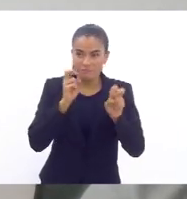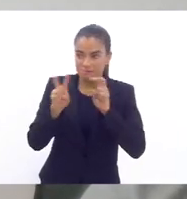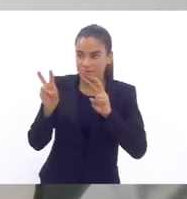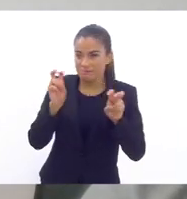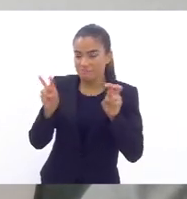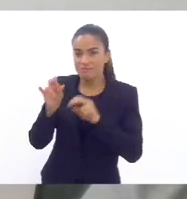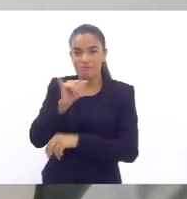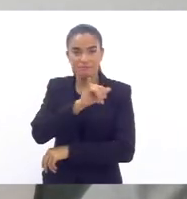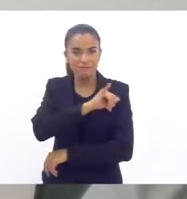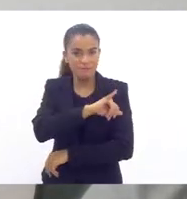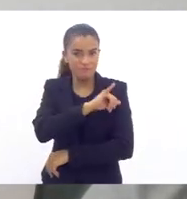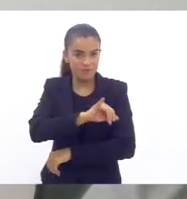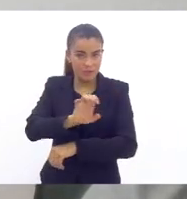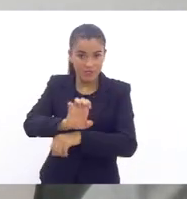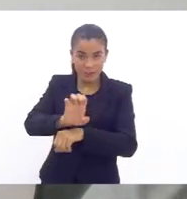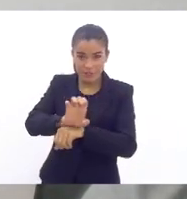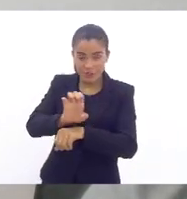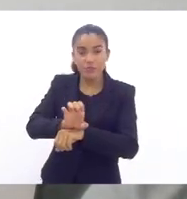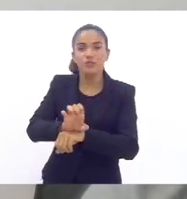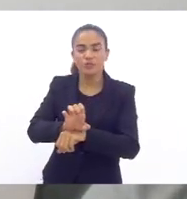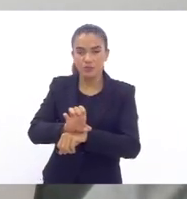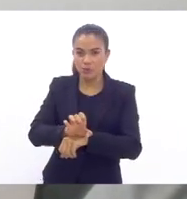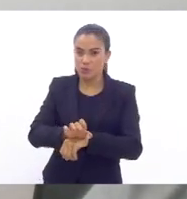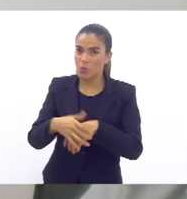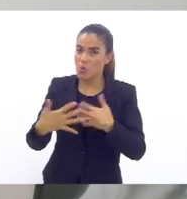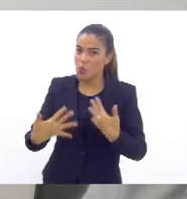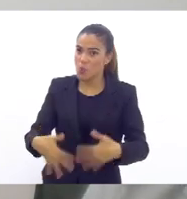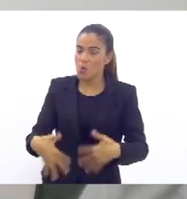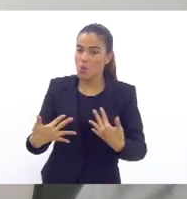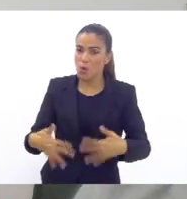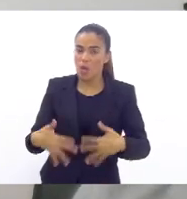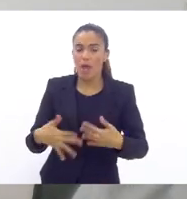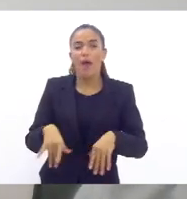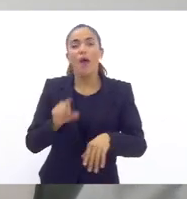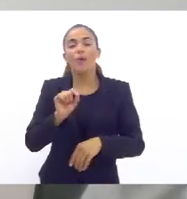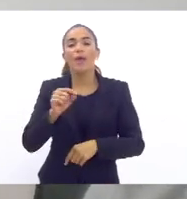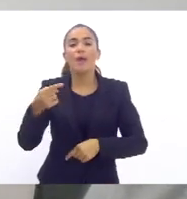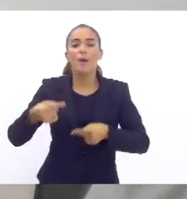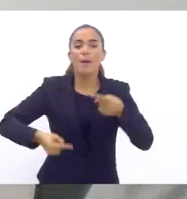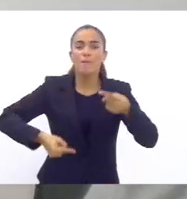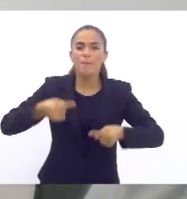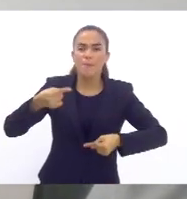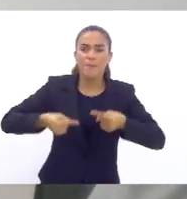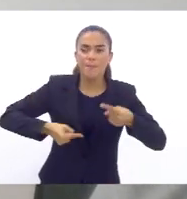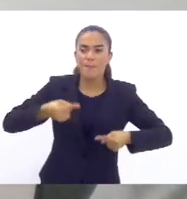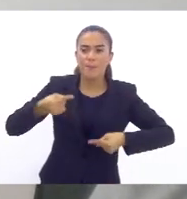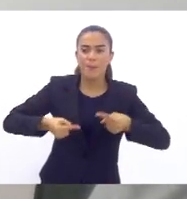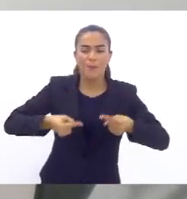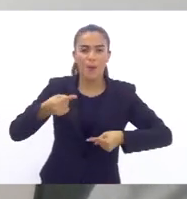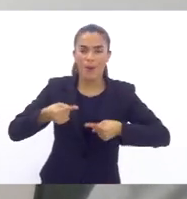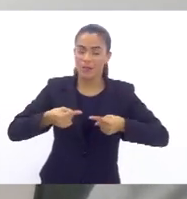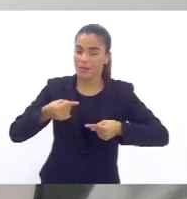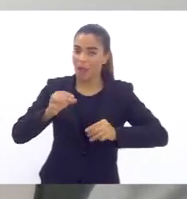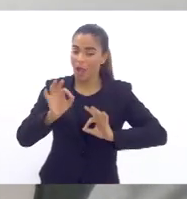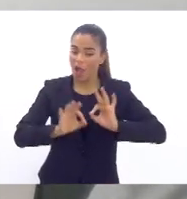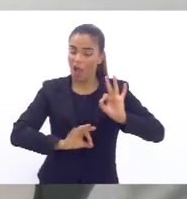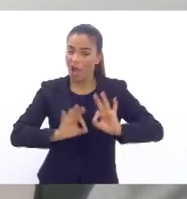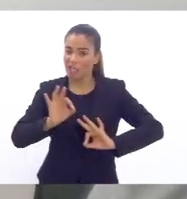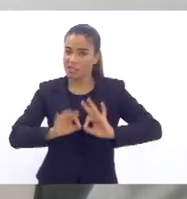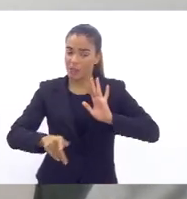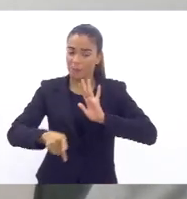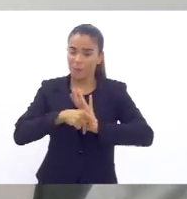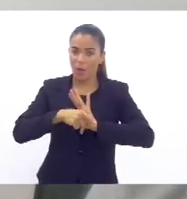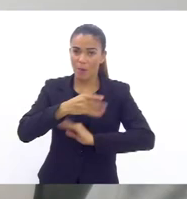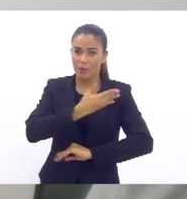Estado do Rio de Janeiro do estado do Rio de Janeiro isso assentou com muito mais facilidade é uma política organizada de estado